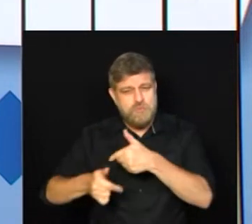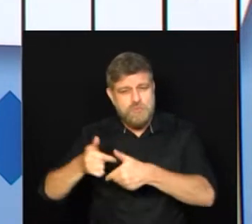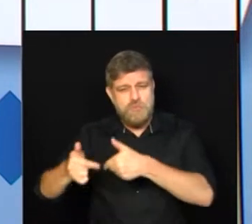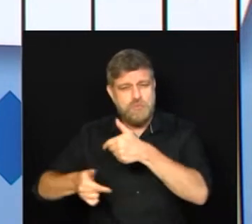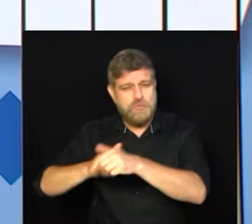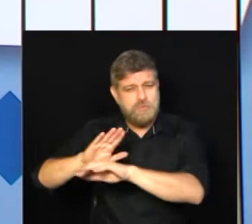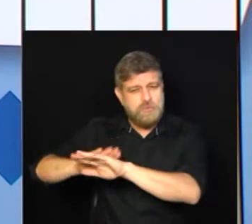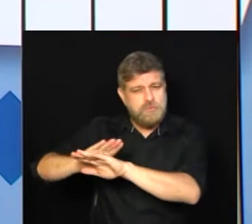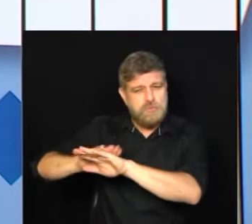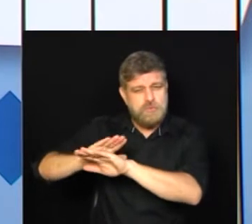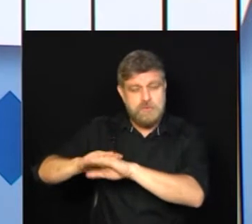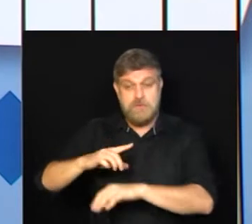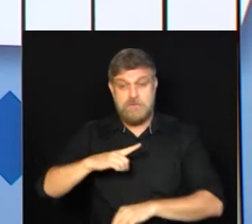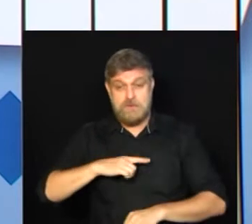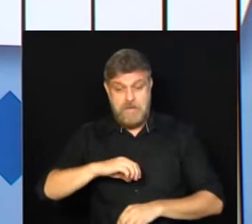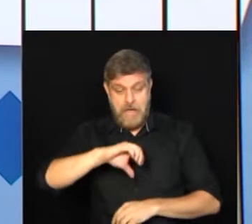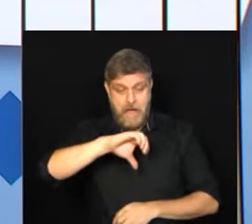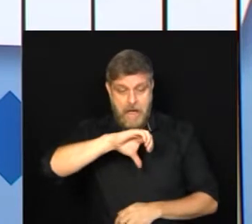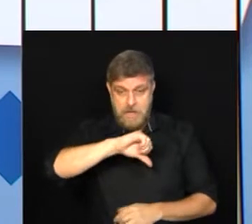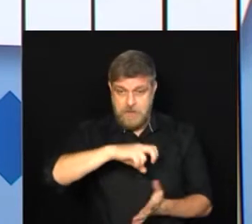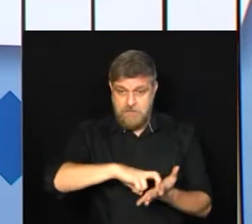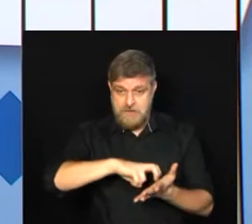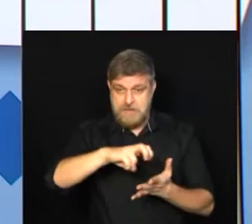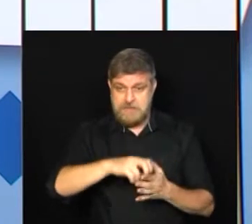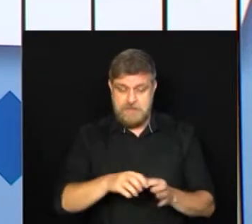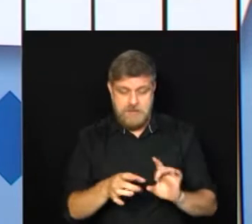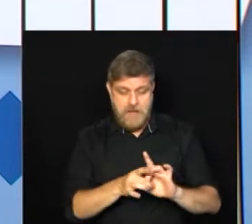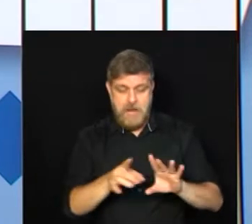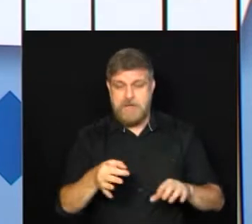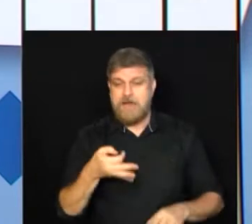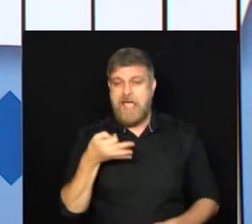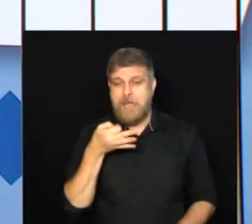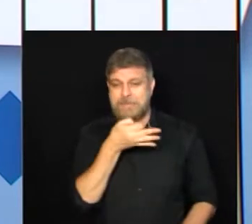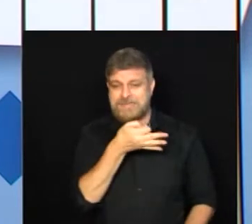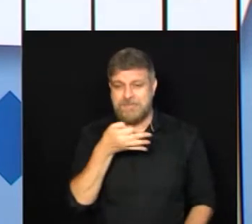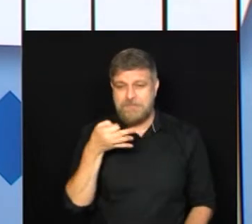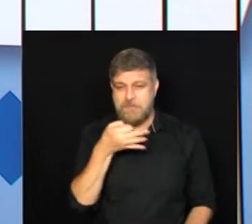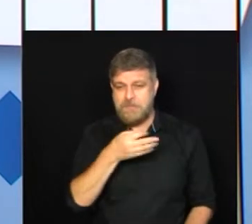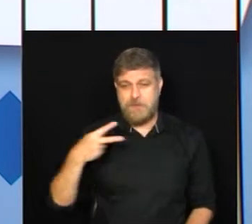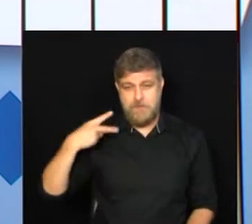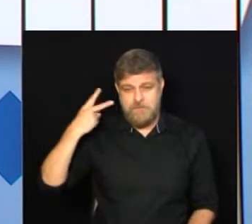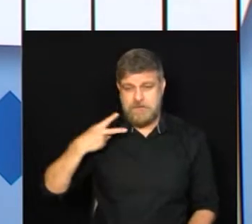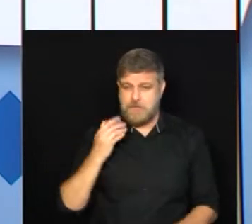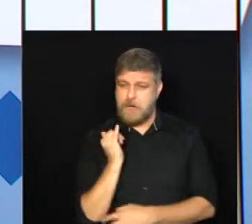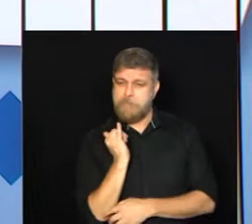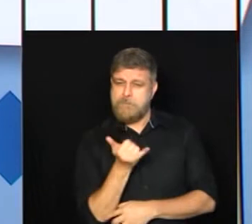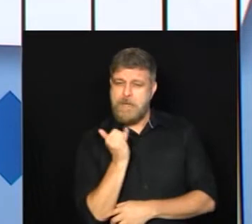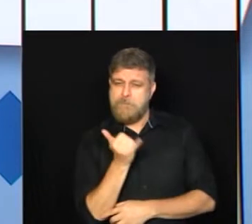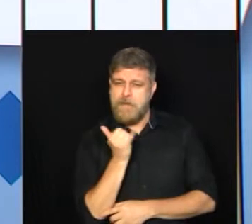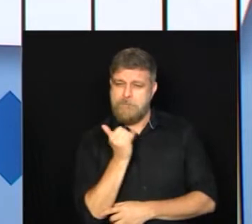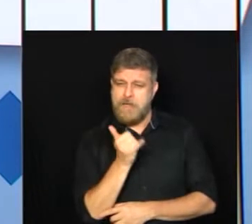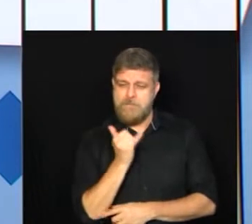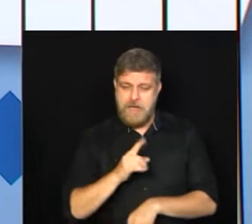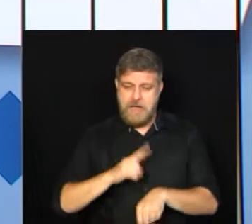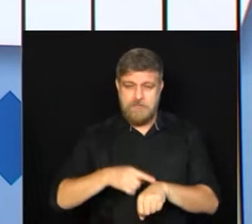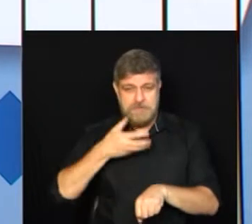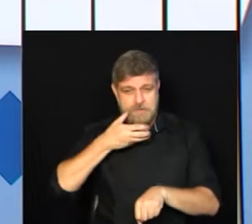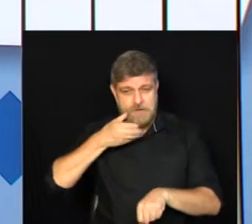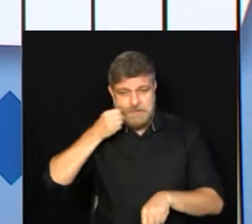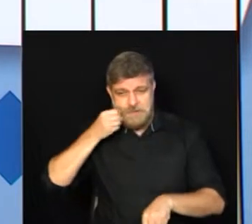nós teremos 9 horas, a abertura do comunicado de vereadores, que é aquele período em que o